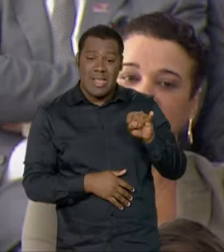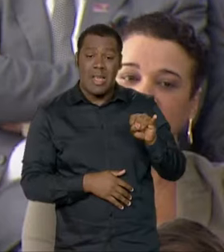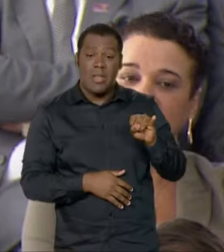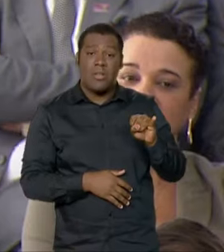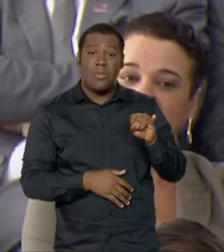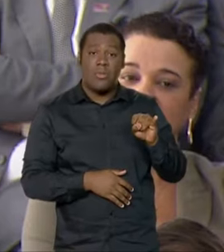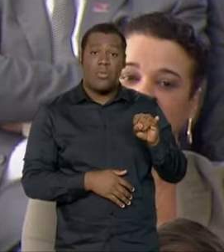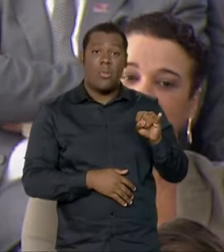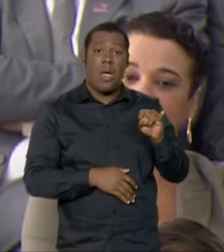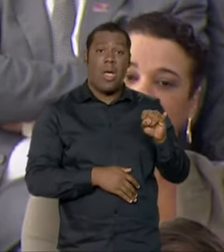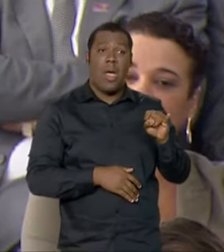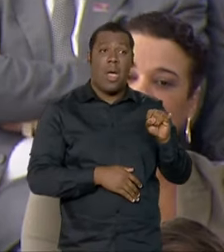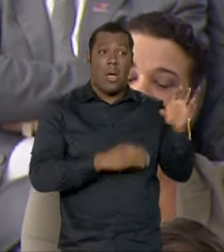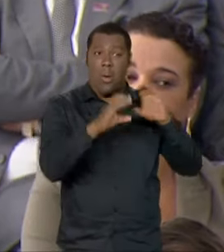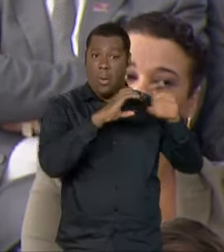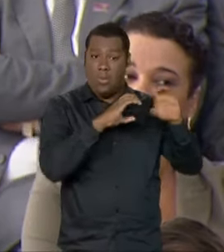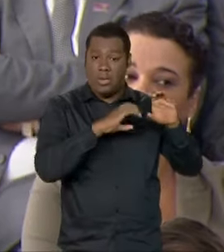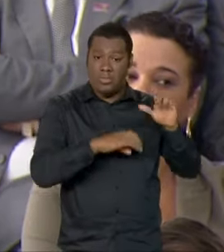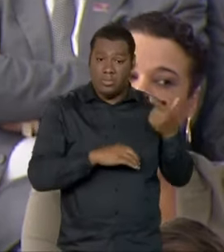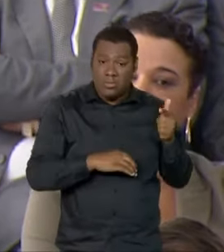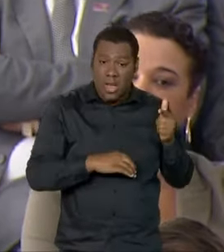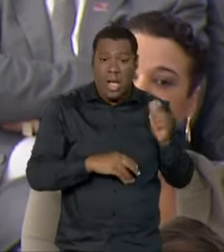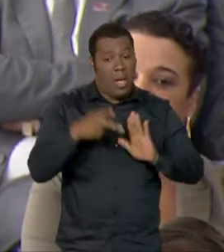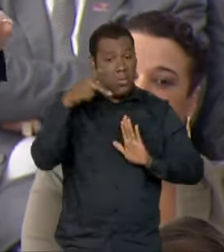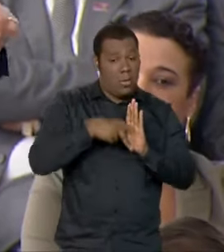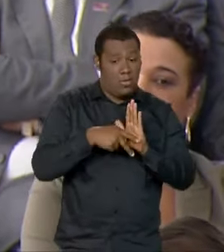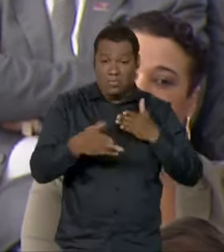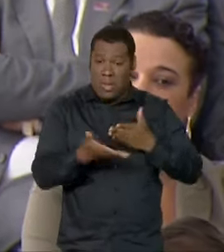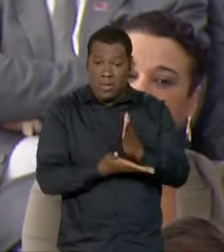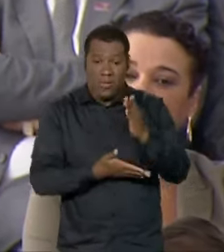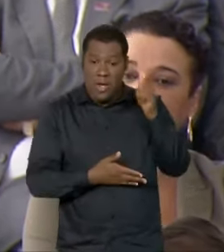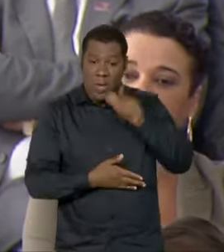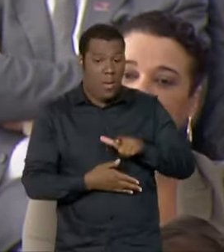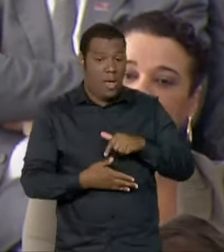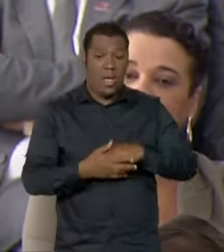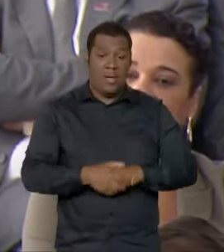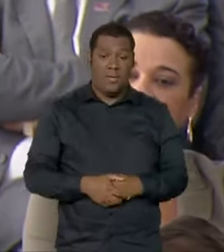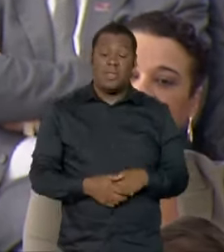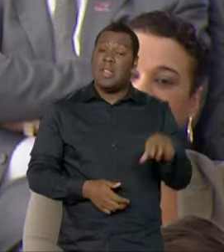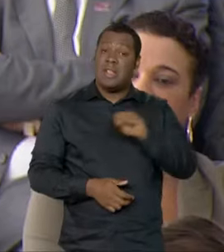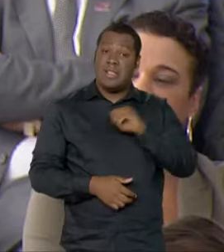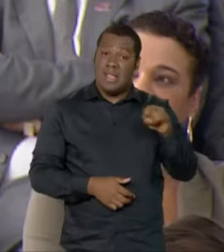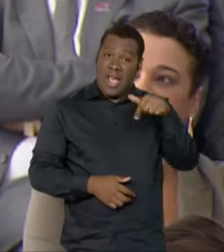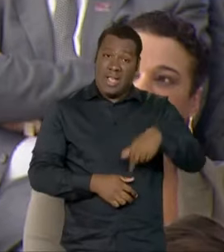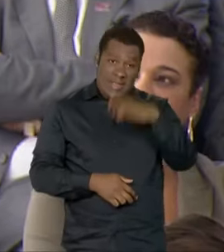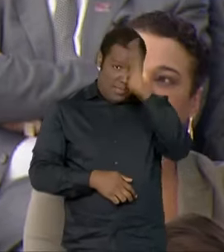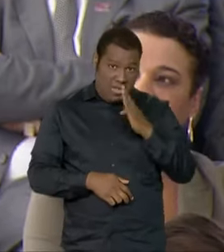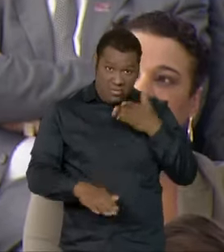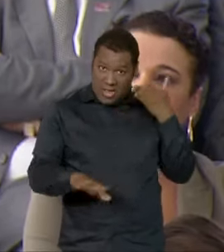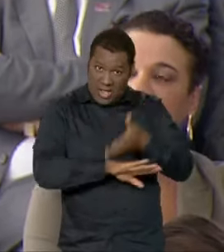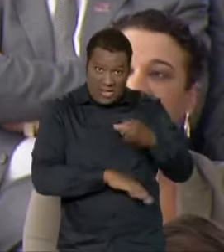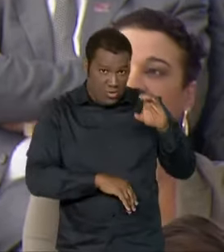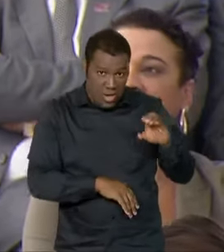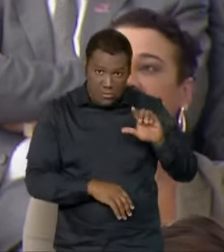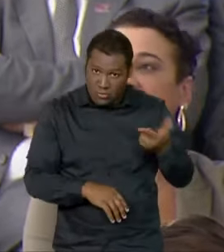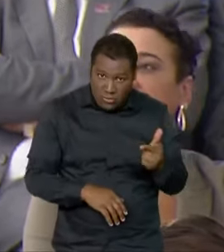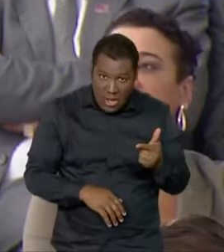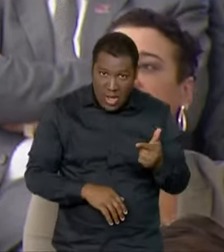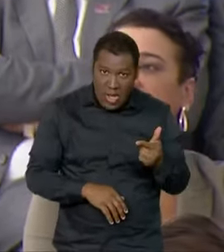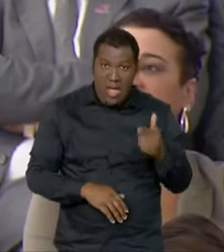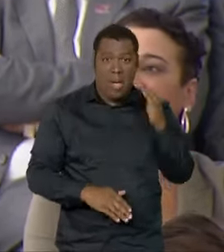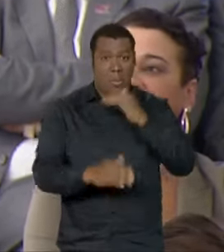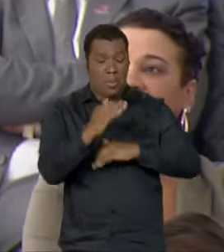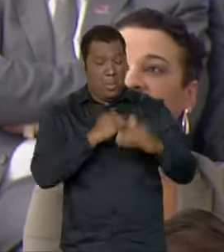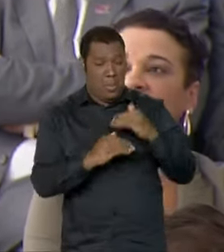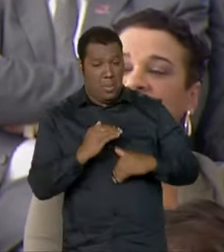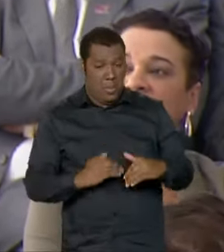aprova. E eu acho que sem crédito esse país não vai a lugar nenhum. Eu não quero nem falar mal de